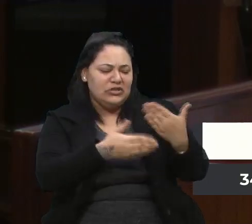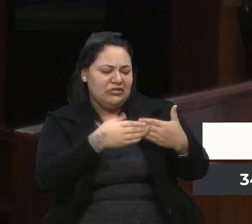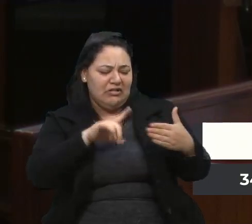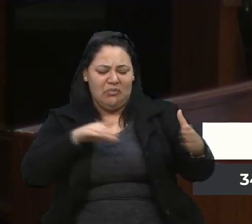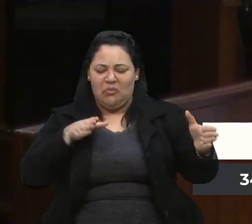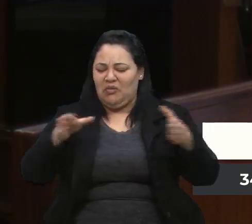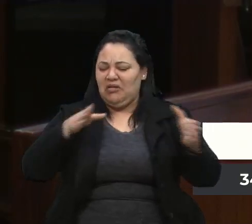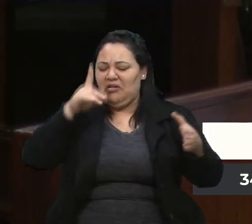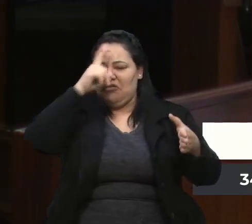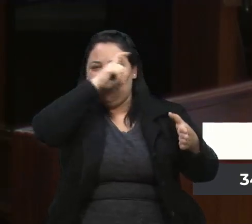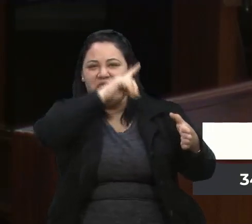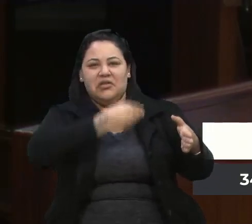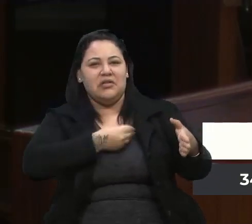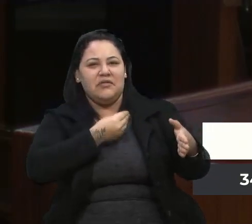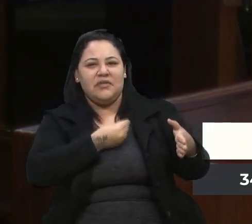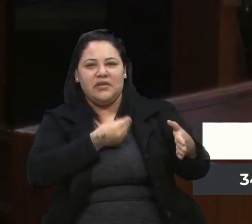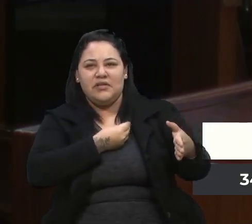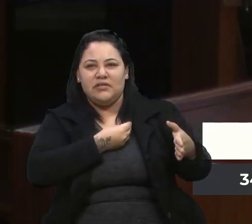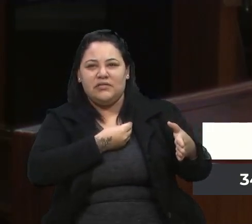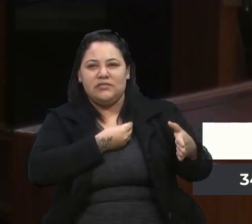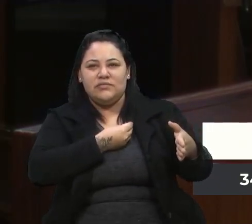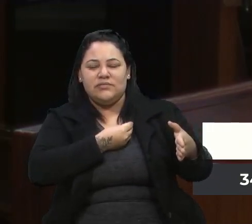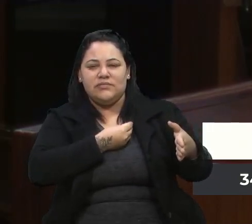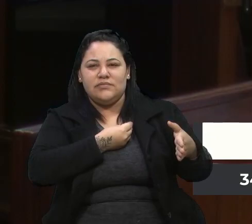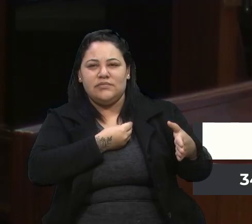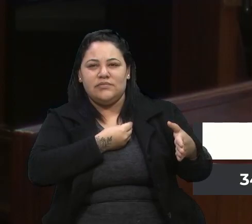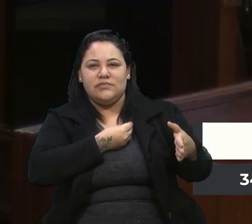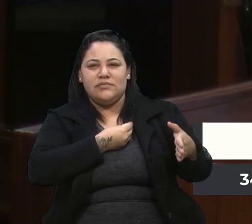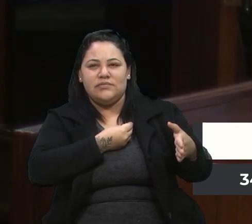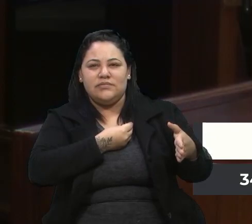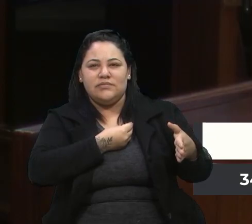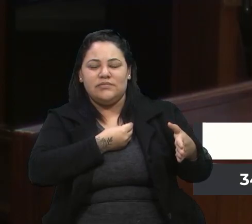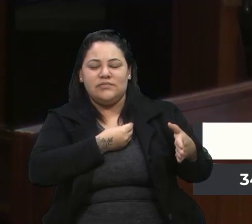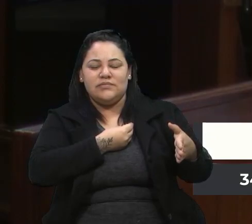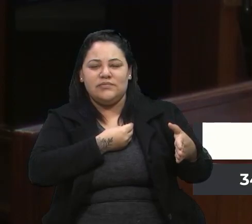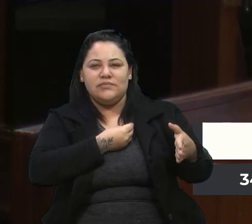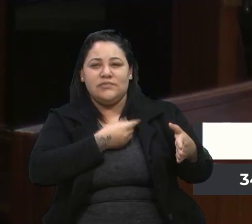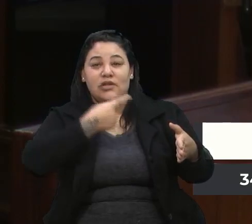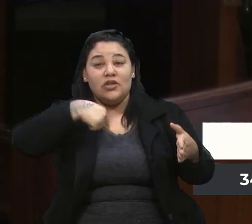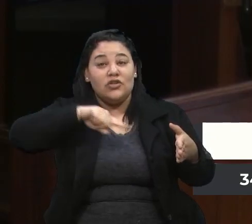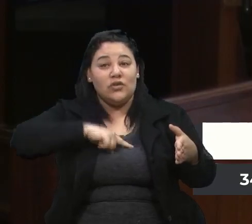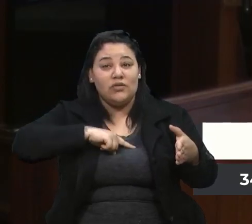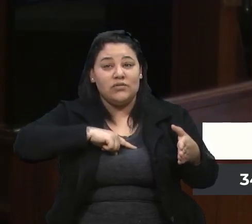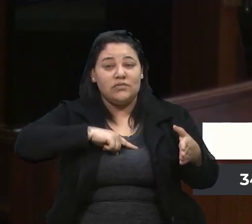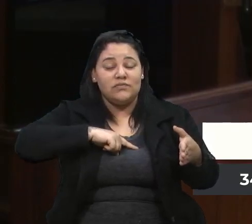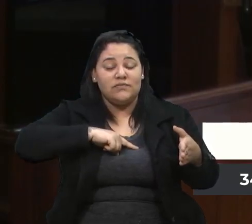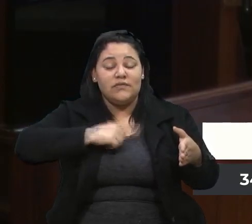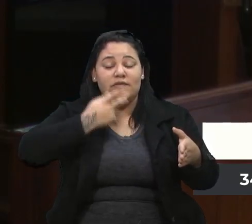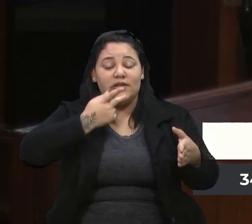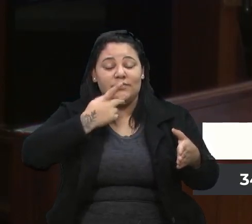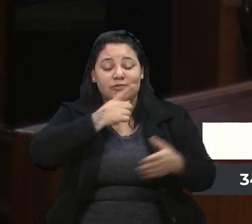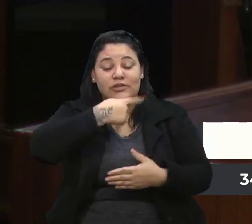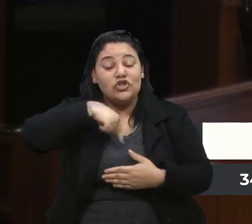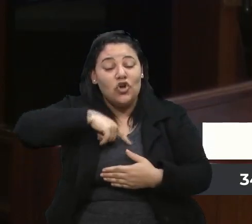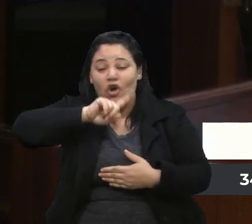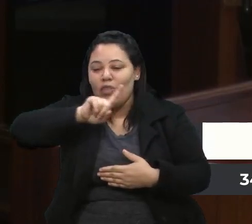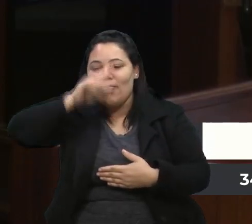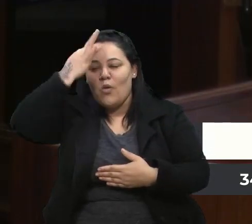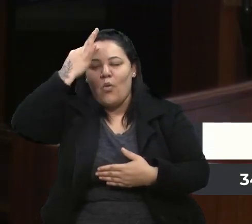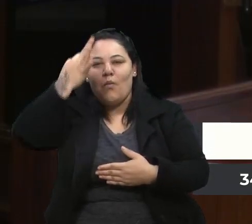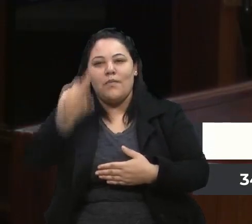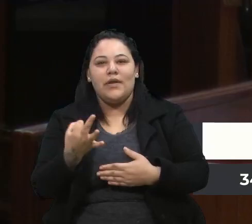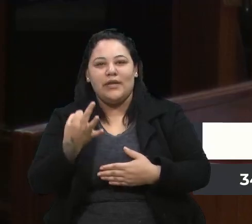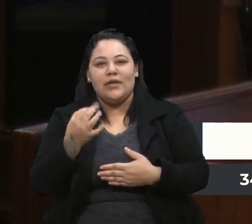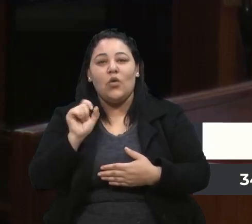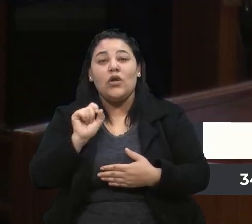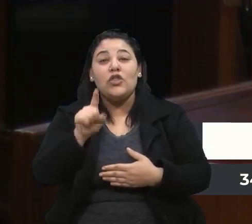difíceis na vida. Abordagem centrada na pessoa diz, pode ser que eu não compreenda exatamente o que você está passando, mas